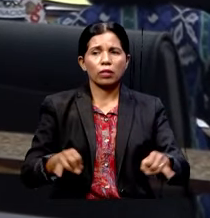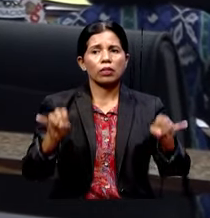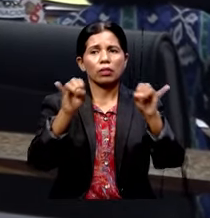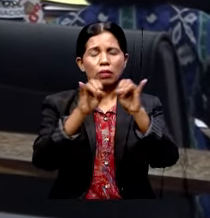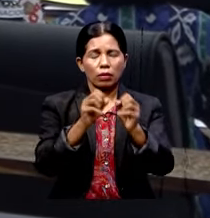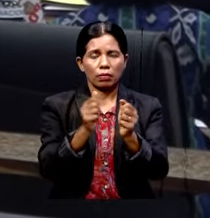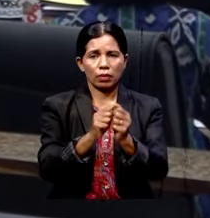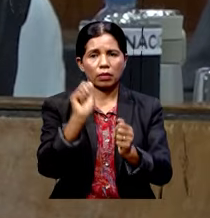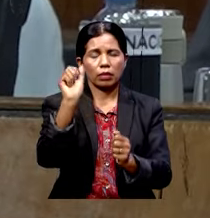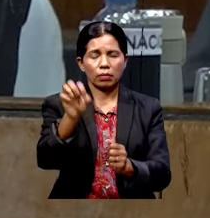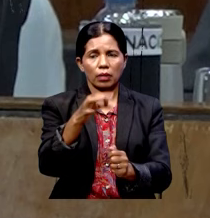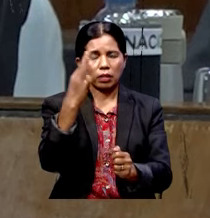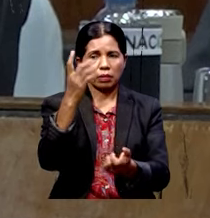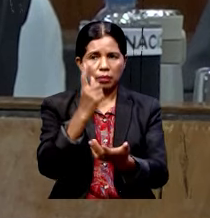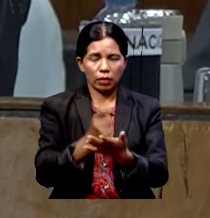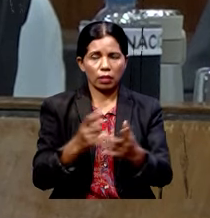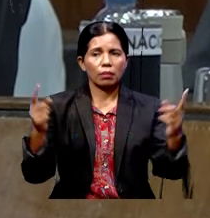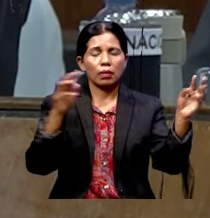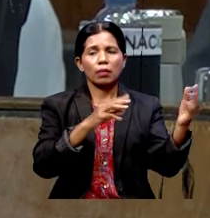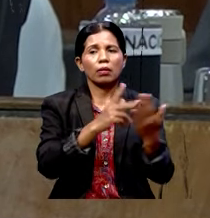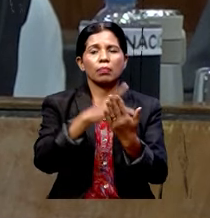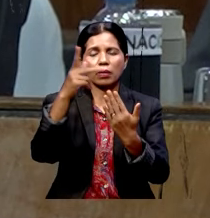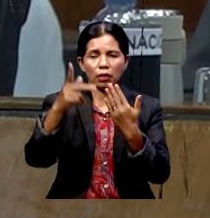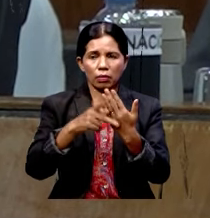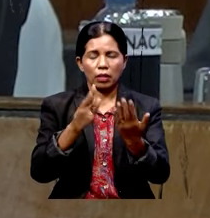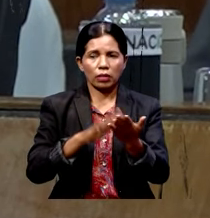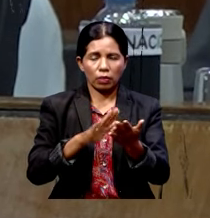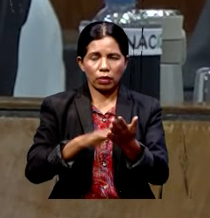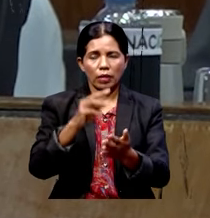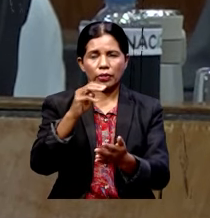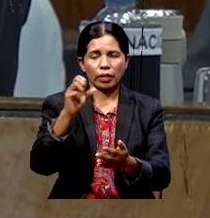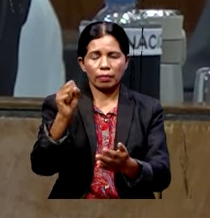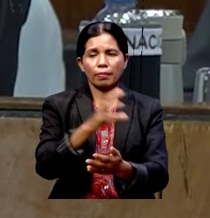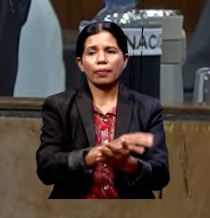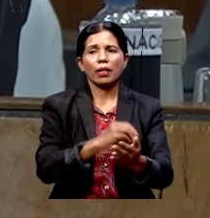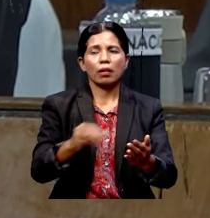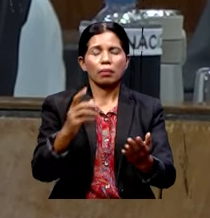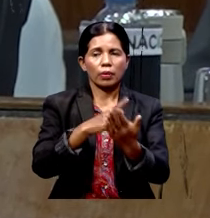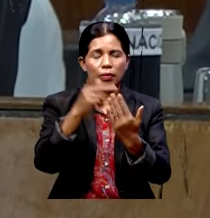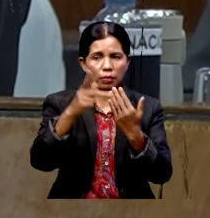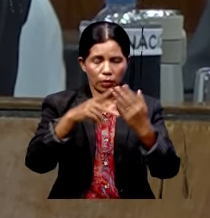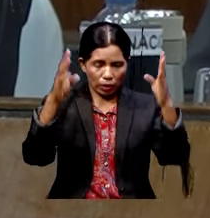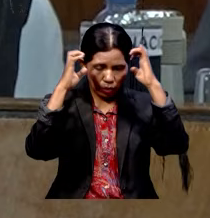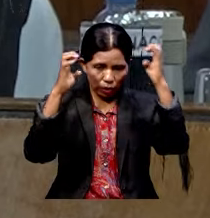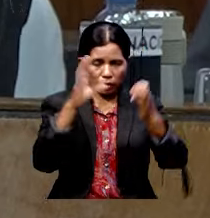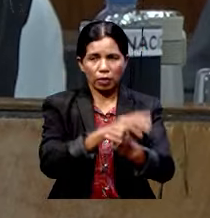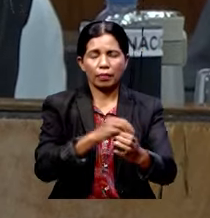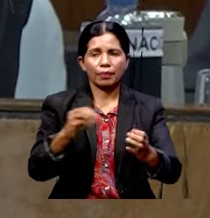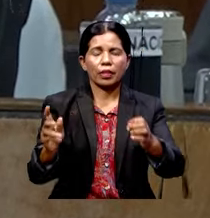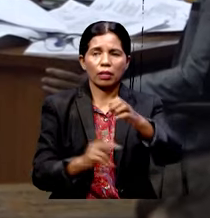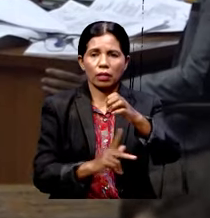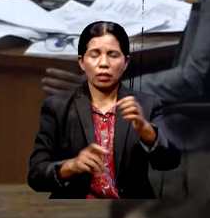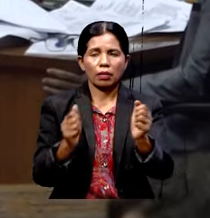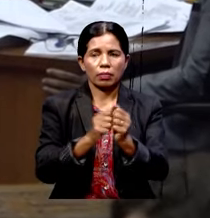Rio Sanolo Recin Cia Recin, Bafali Programa Ensino Básico, no MOS Programa Educação Pré-Escolar, altera